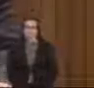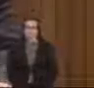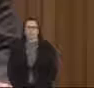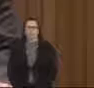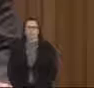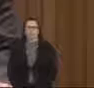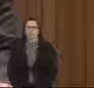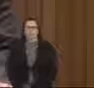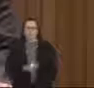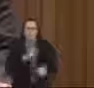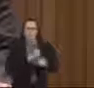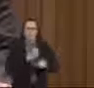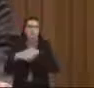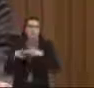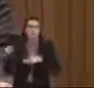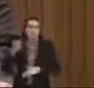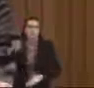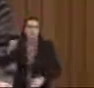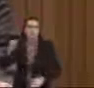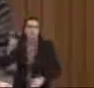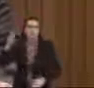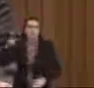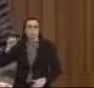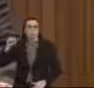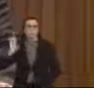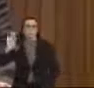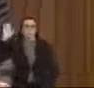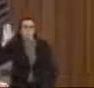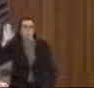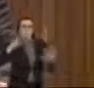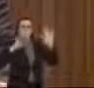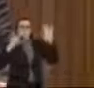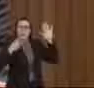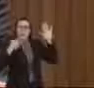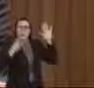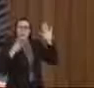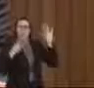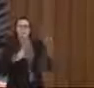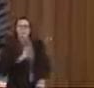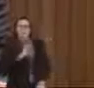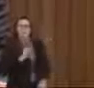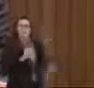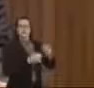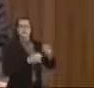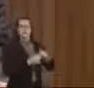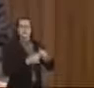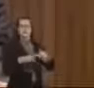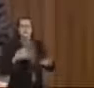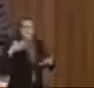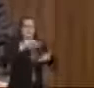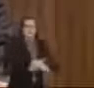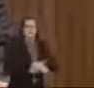obras bem feitas, concluídas, auditorias, todas as obras, o governo federal esteve lá, bancou e está lá as